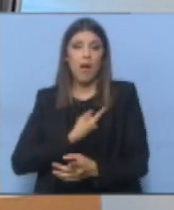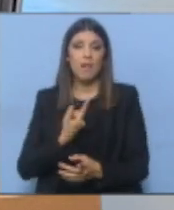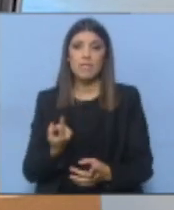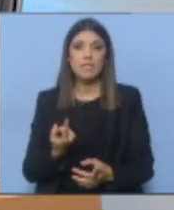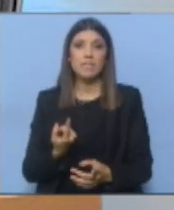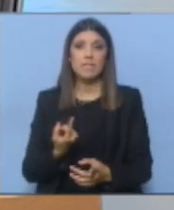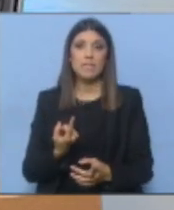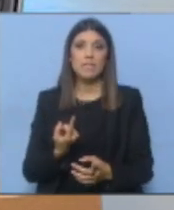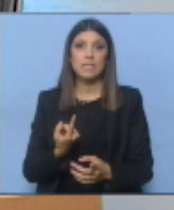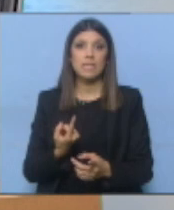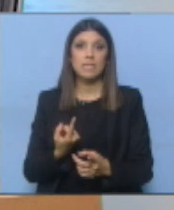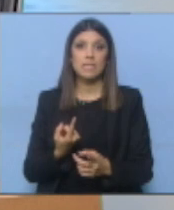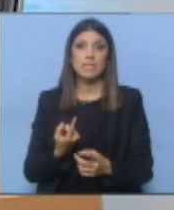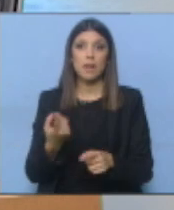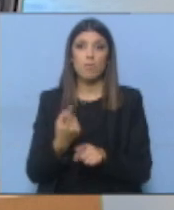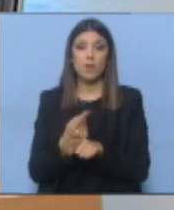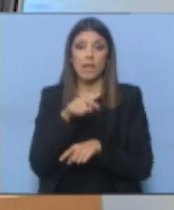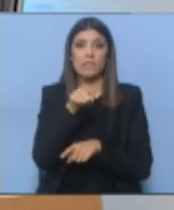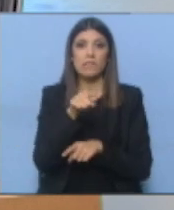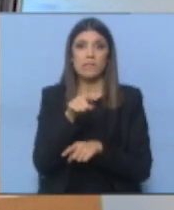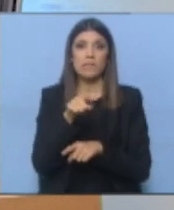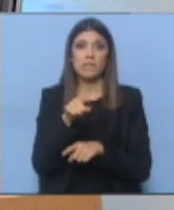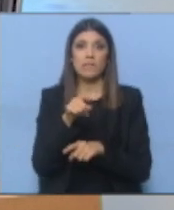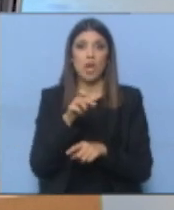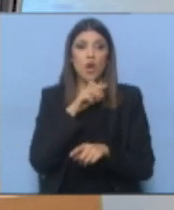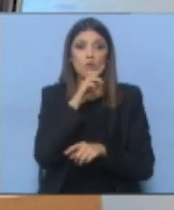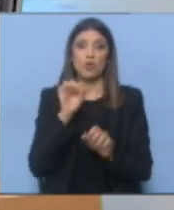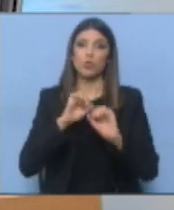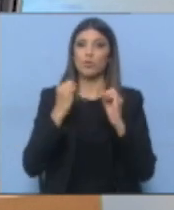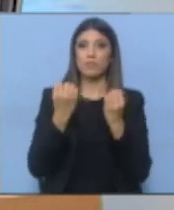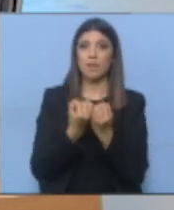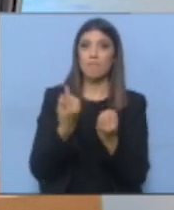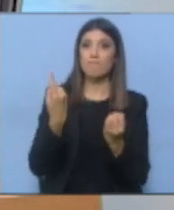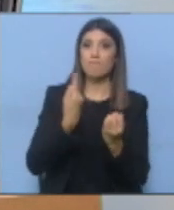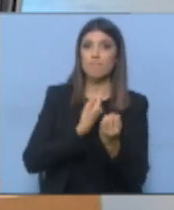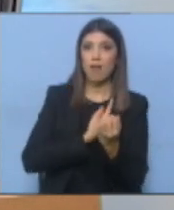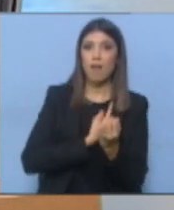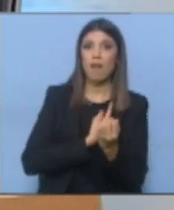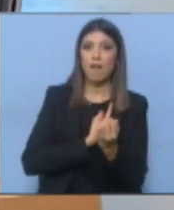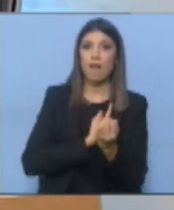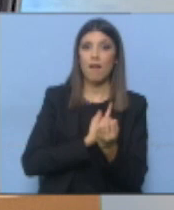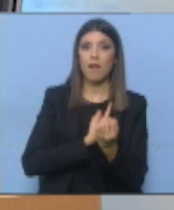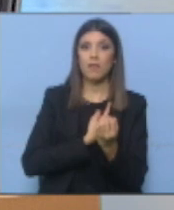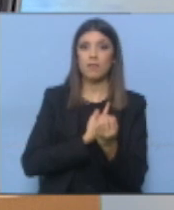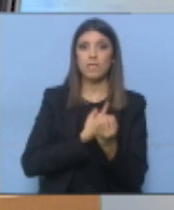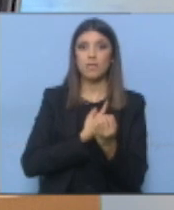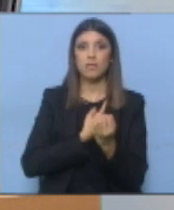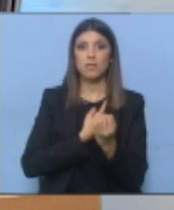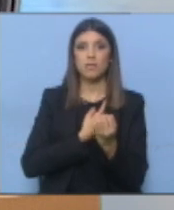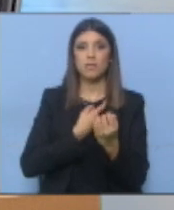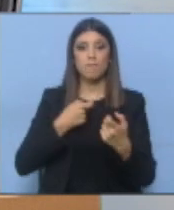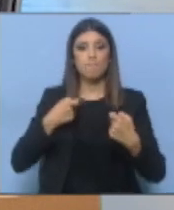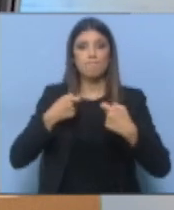a questão das respostas sociais que têm que ser de harmonia com as